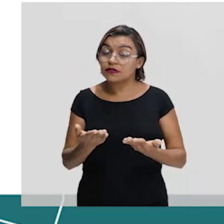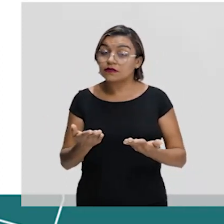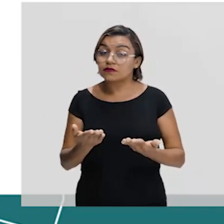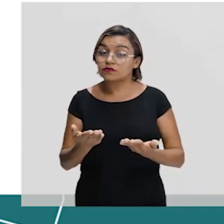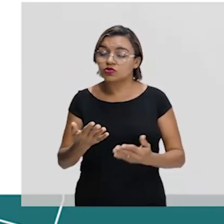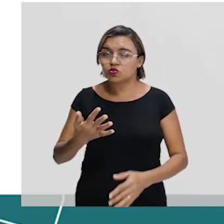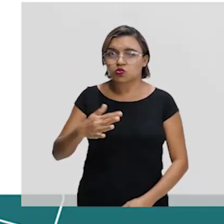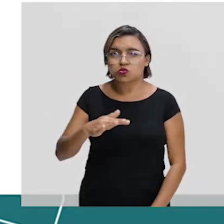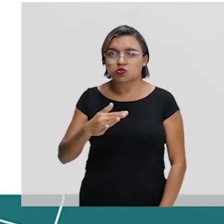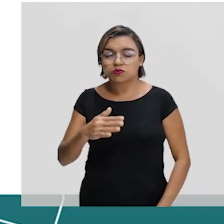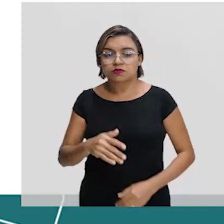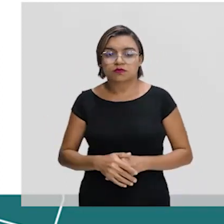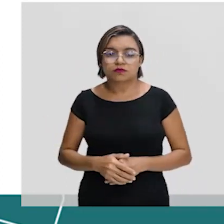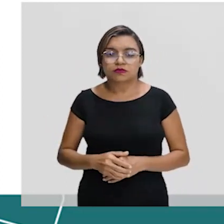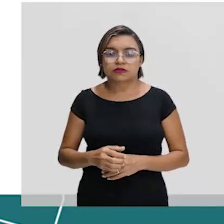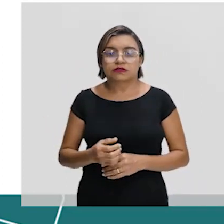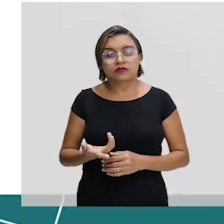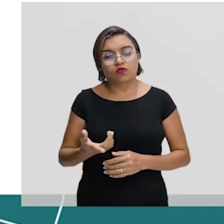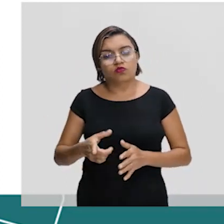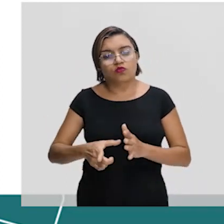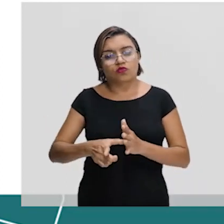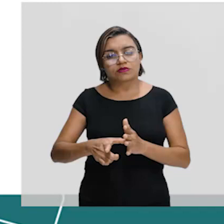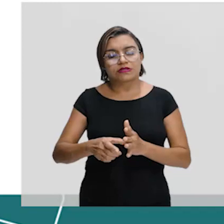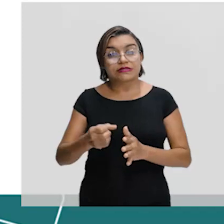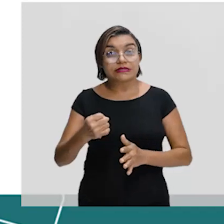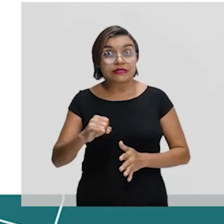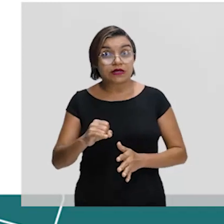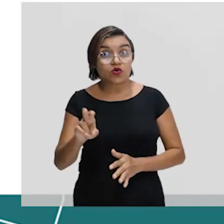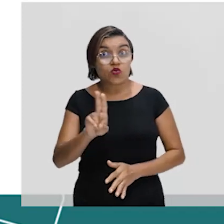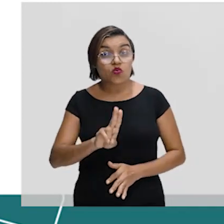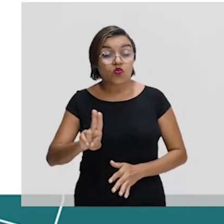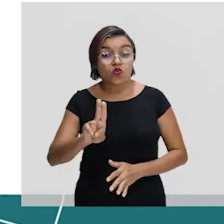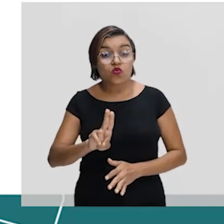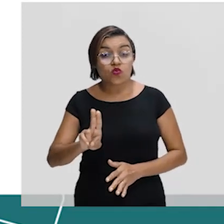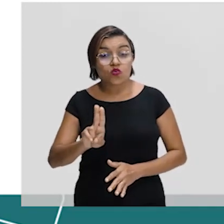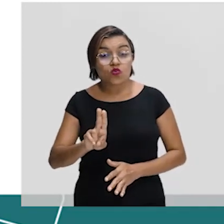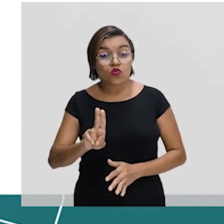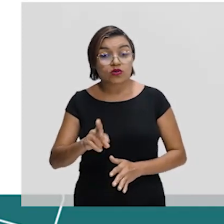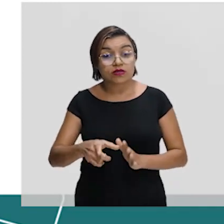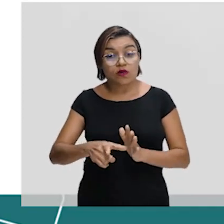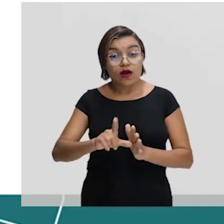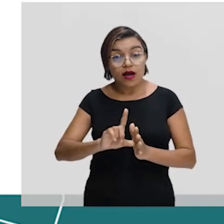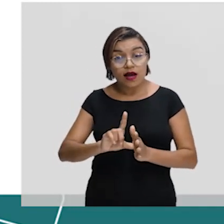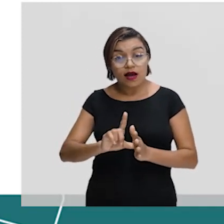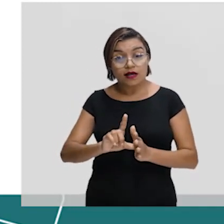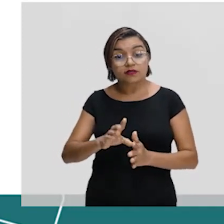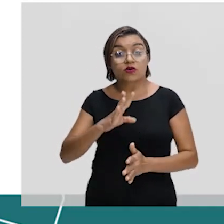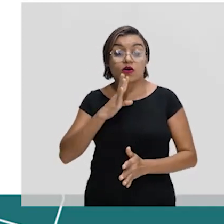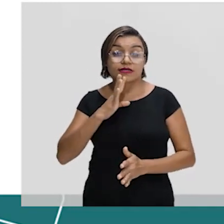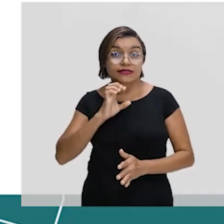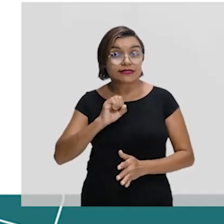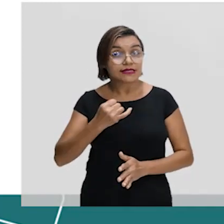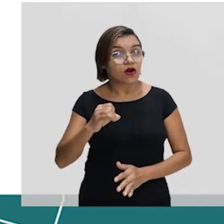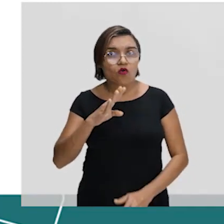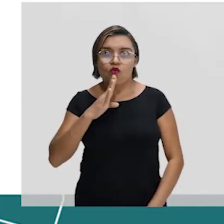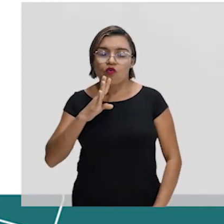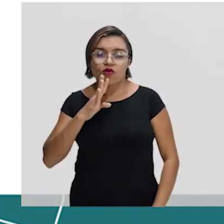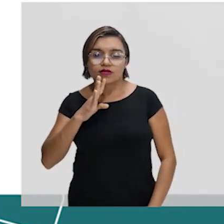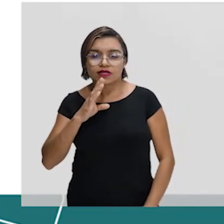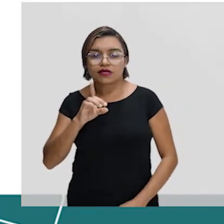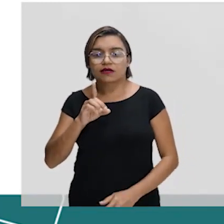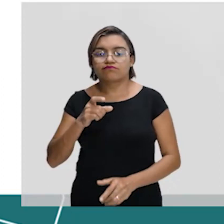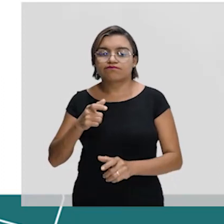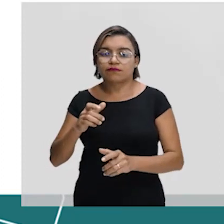e se o antecedente é desconhecido. Se for conhecido, usa-se o modo indicativo. Olha só aqui a